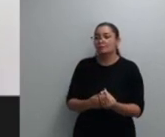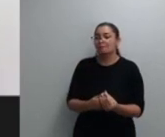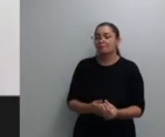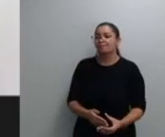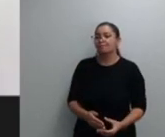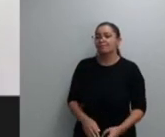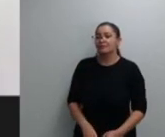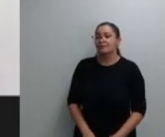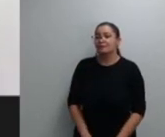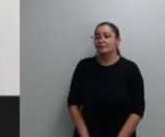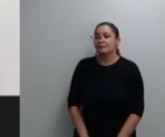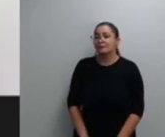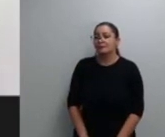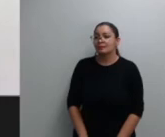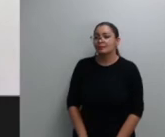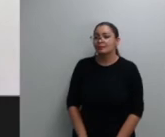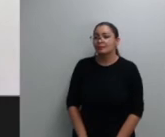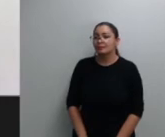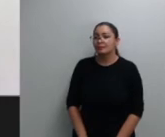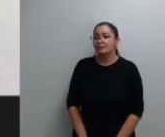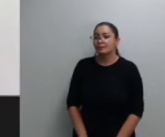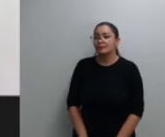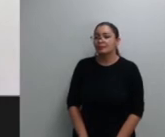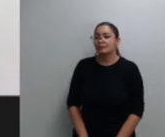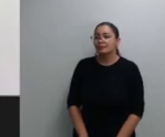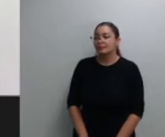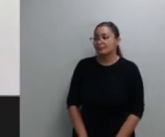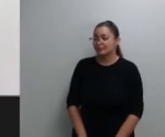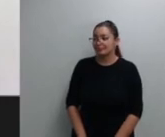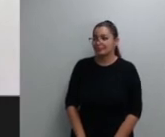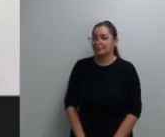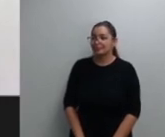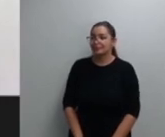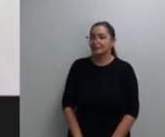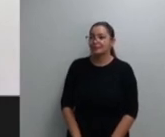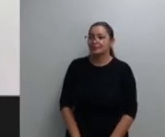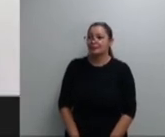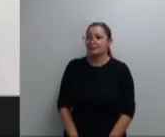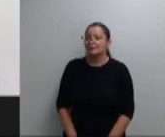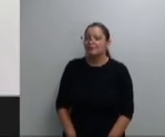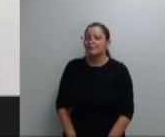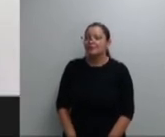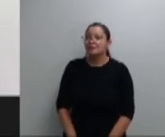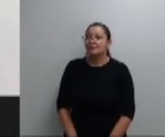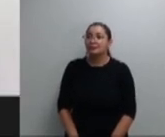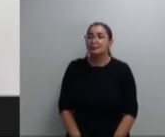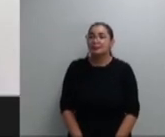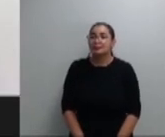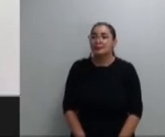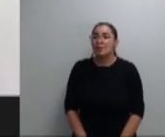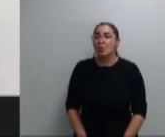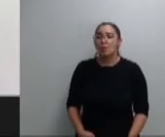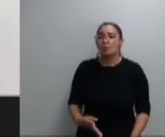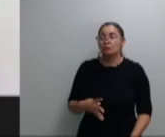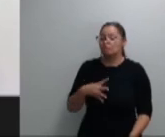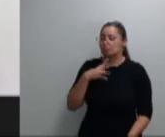adequação que disse o supremo que o tribunal de contas dispõe